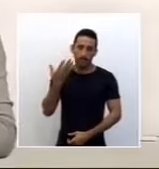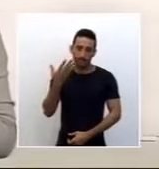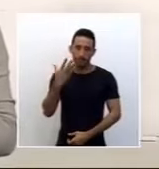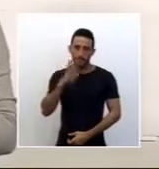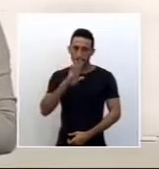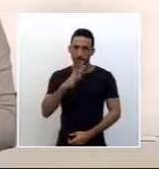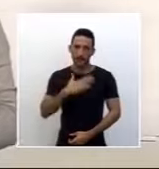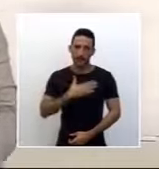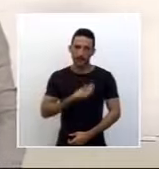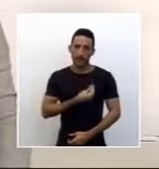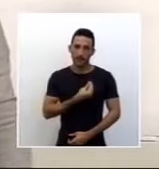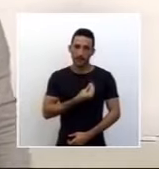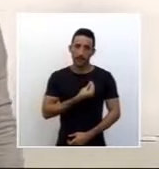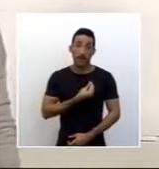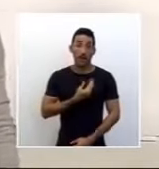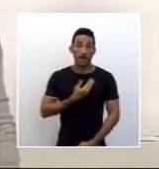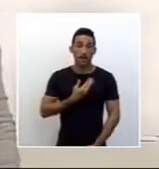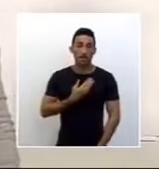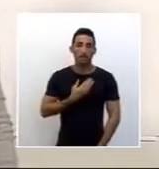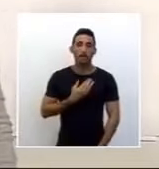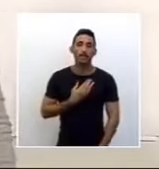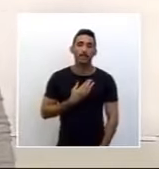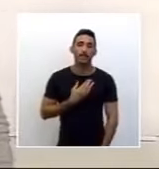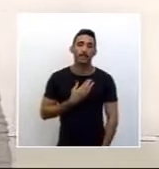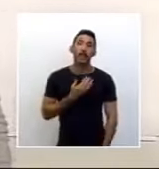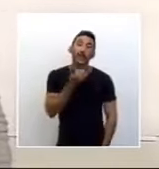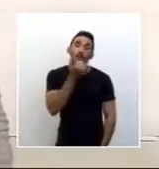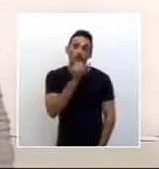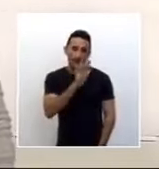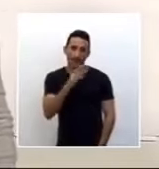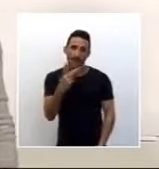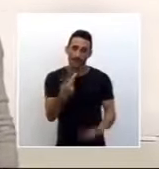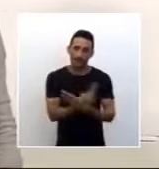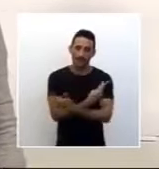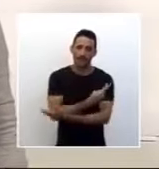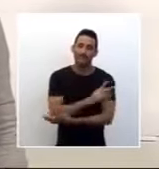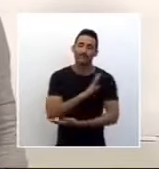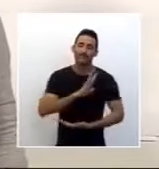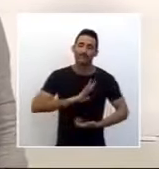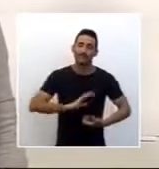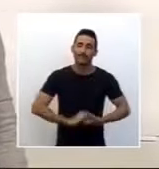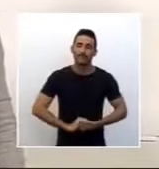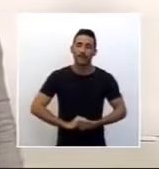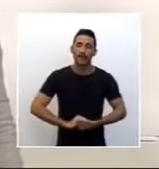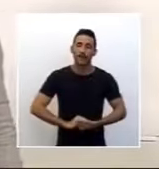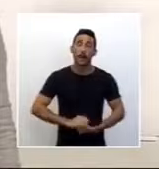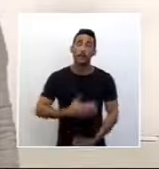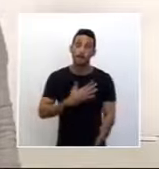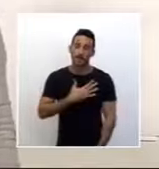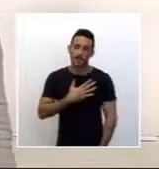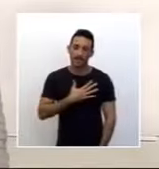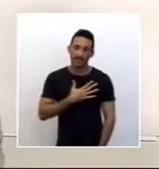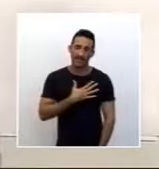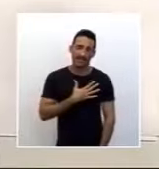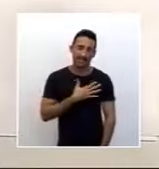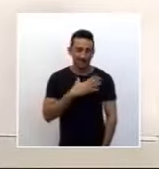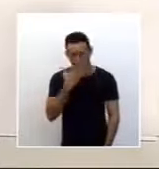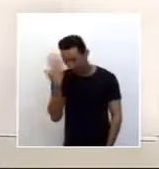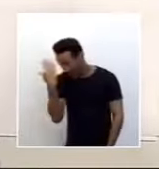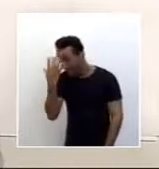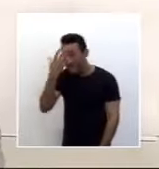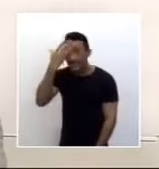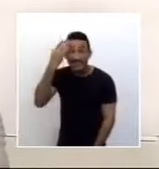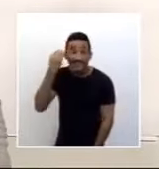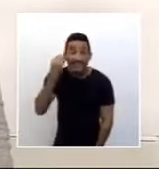diretor mas sexta mais uniforme mas a minha filha Esqueci a palavra melhor